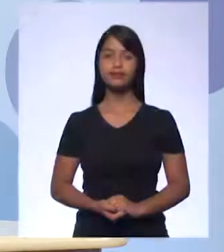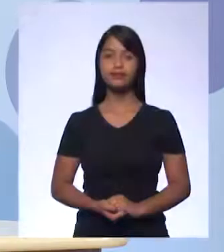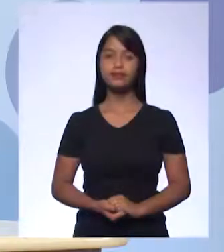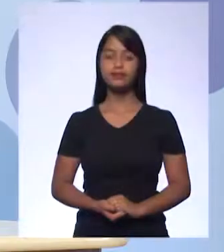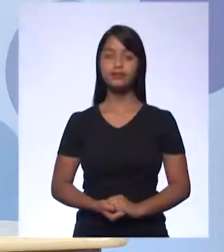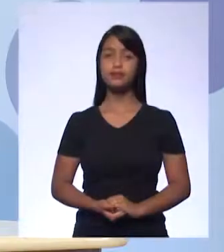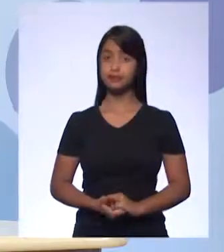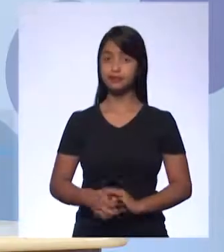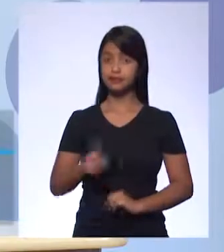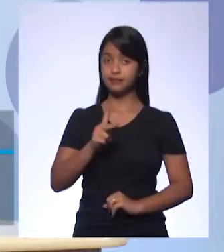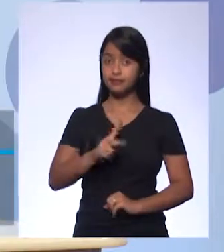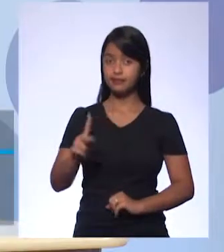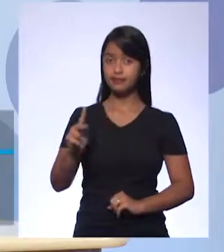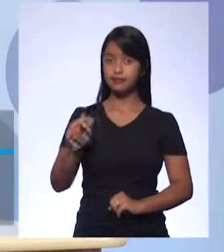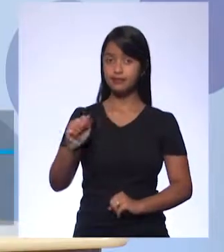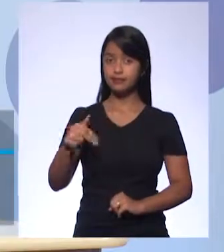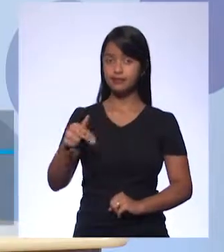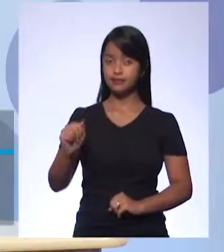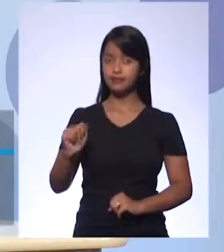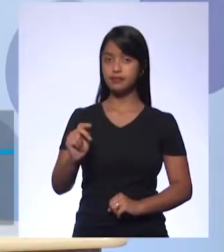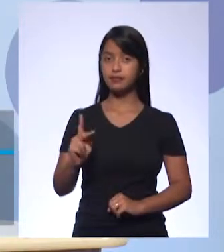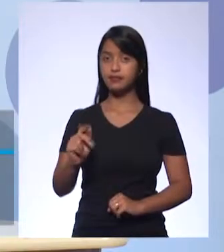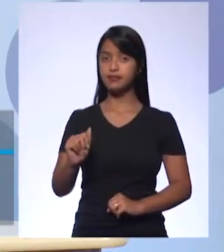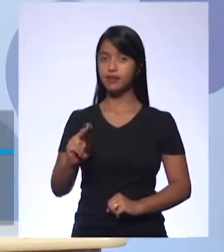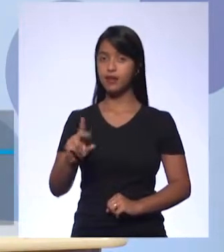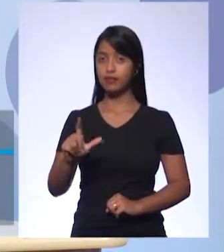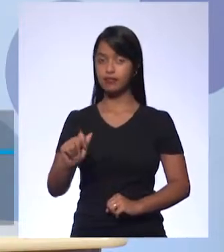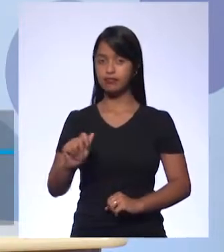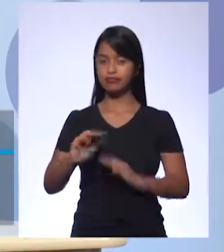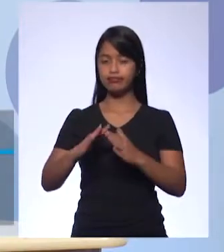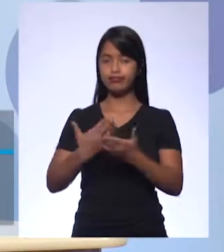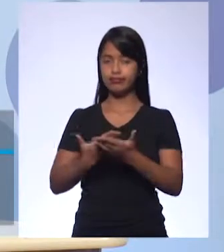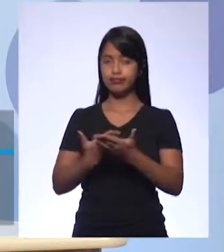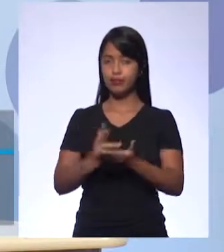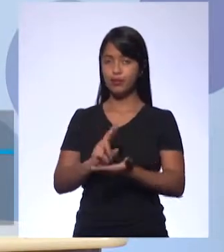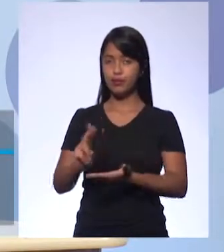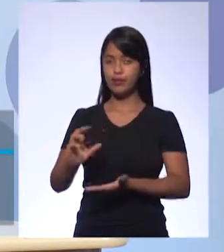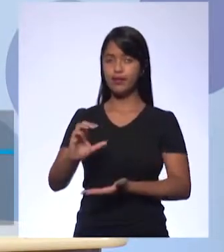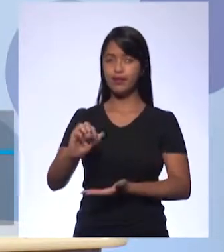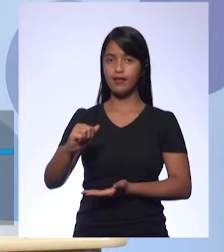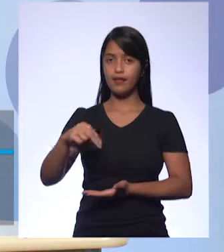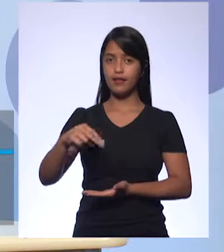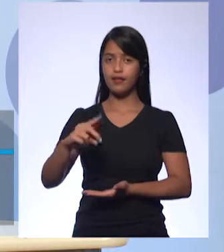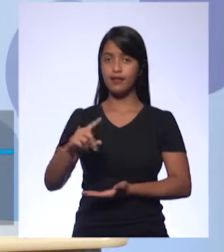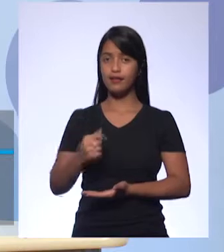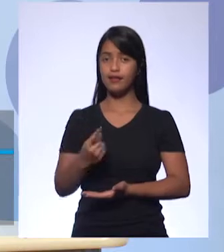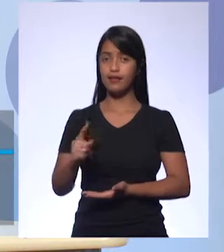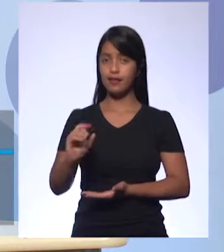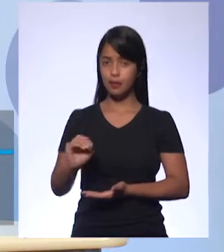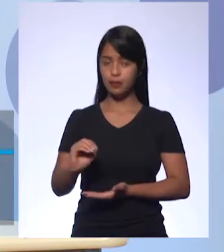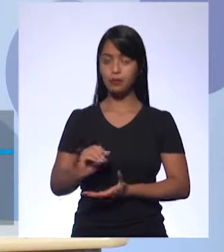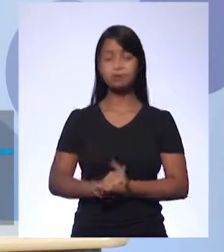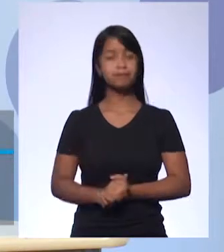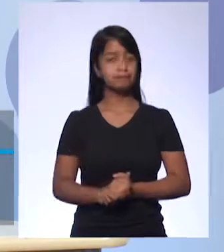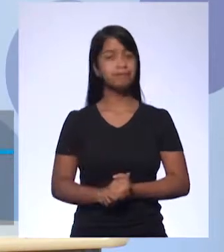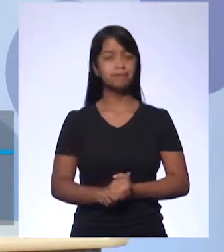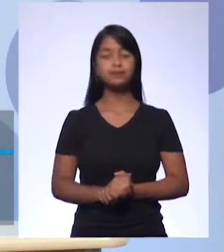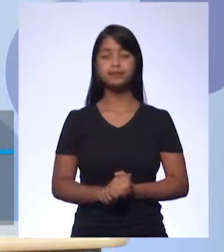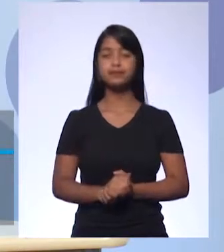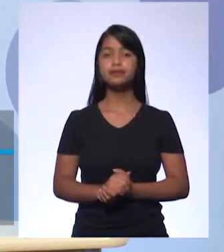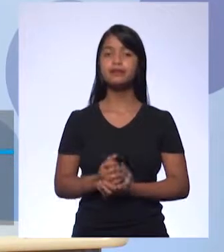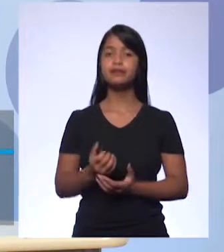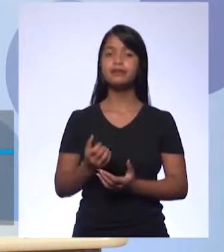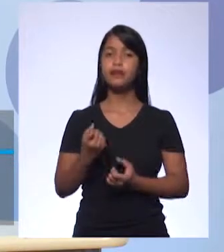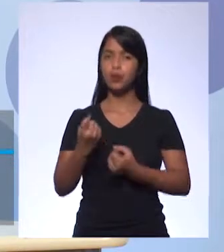A professora Ana Paula que escreveu lá que é do Candão, viu, professora Joel? Tudo bem, muito obrigado. Continua aqui